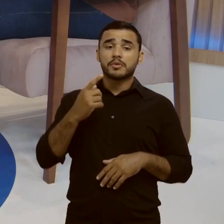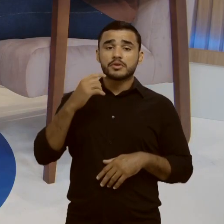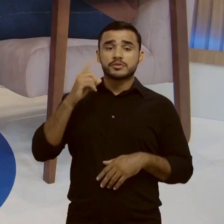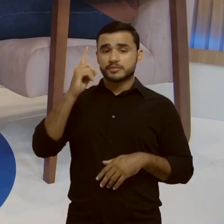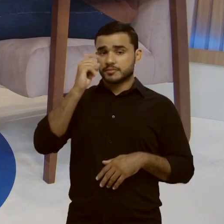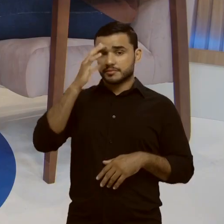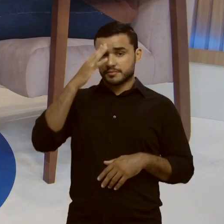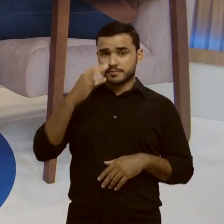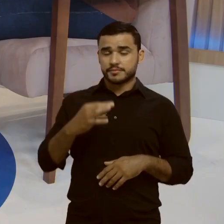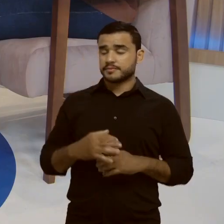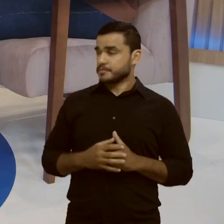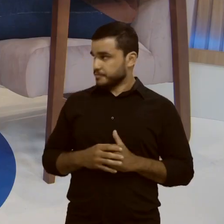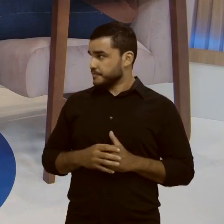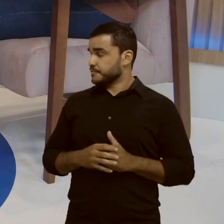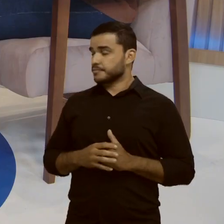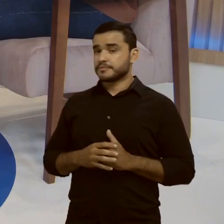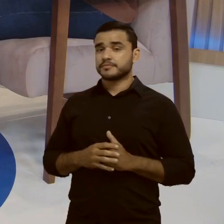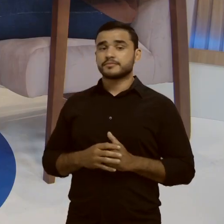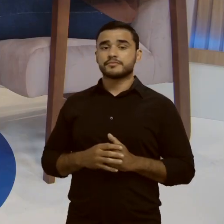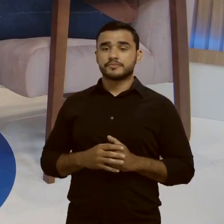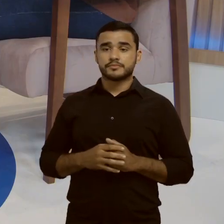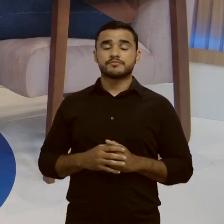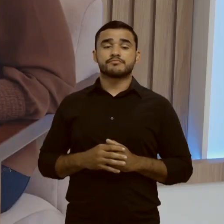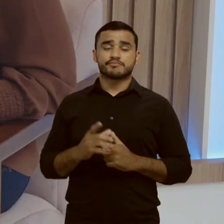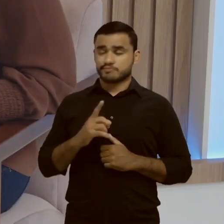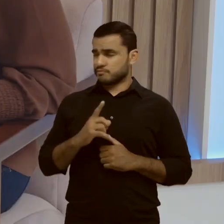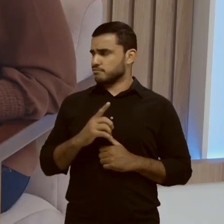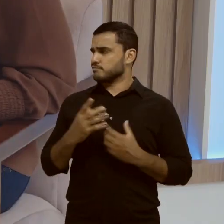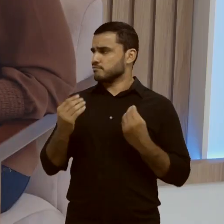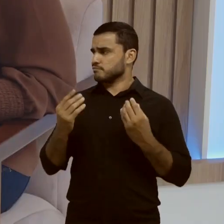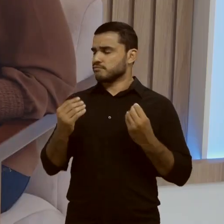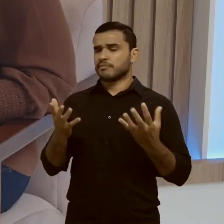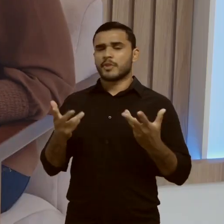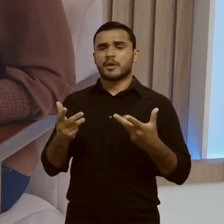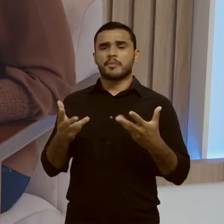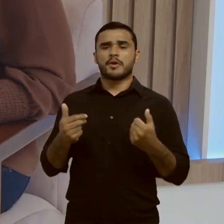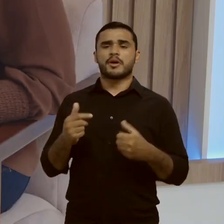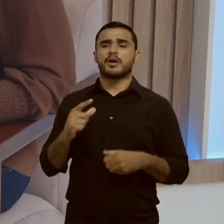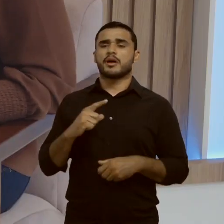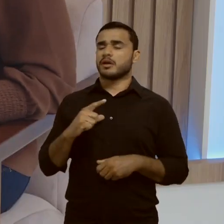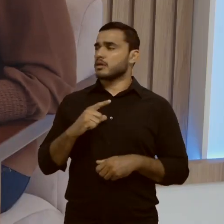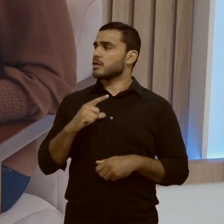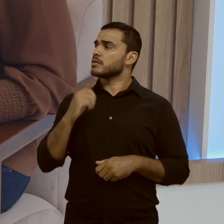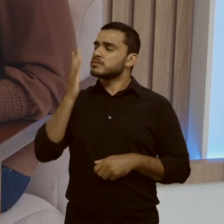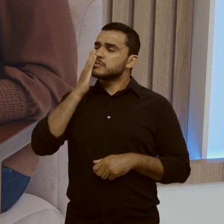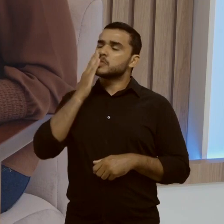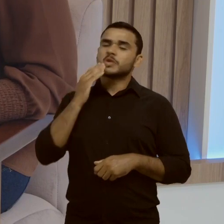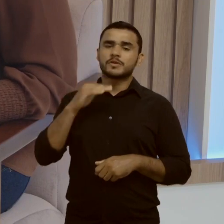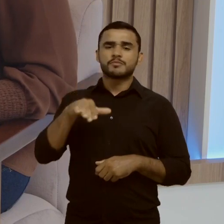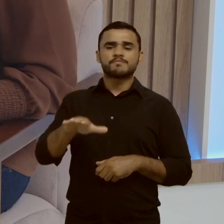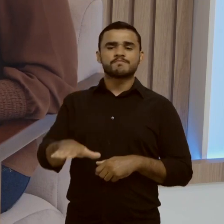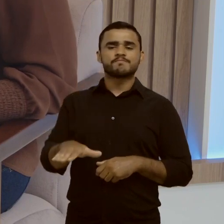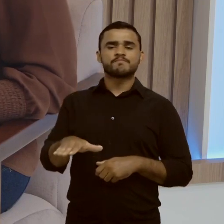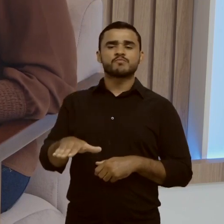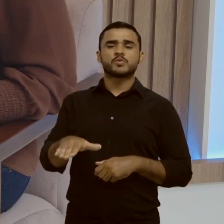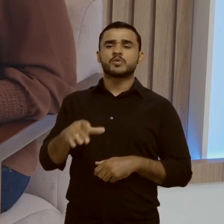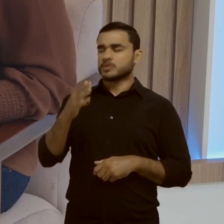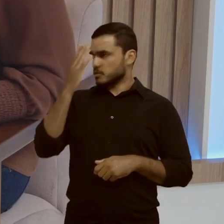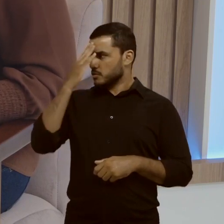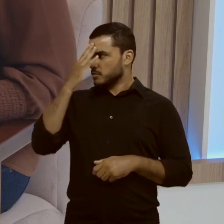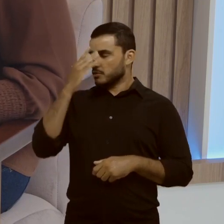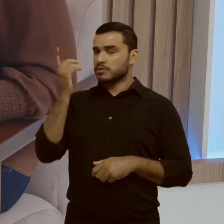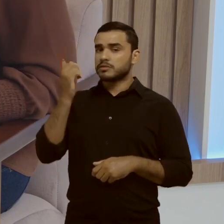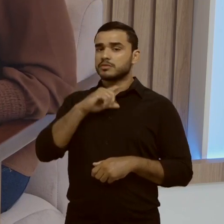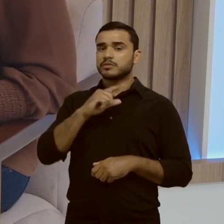compreensão, né? Isso. E muitas habilidades que a gente desenvolve com as crianças desde pequeno, para que no futuro, né, cheguem a fazer